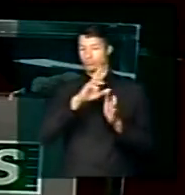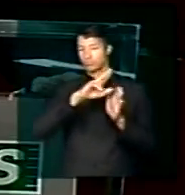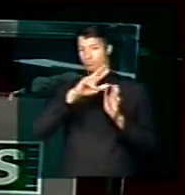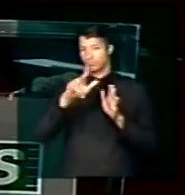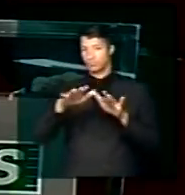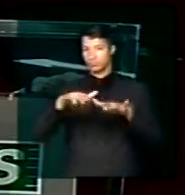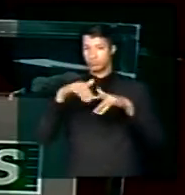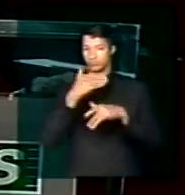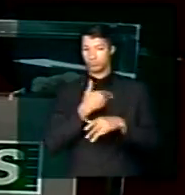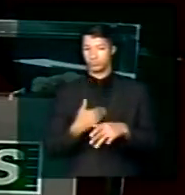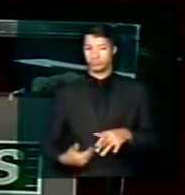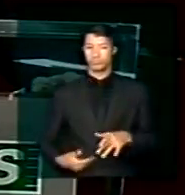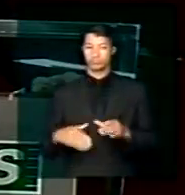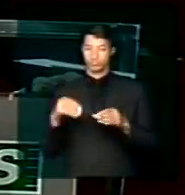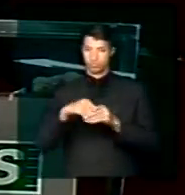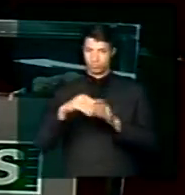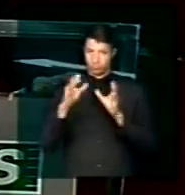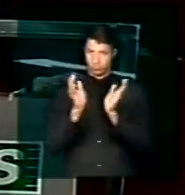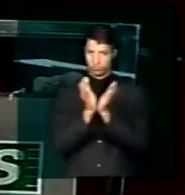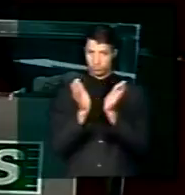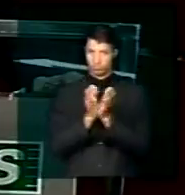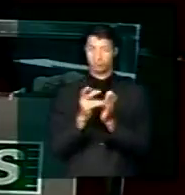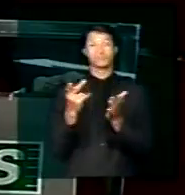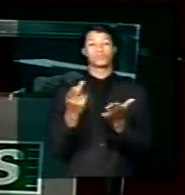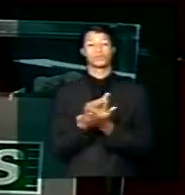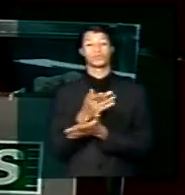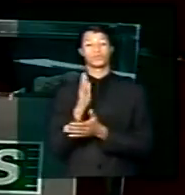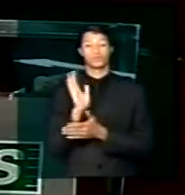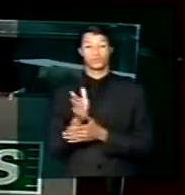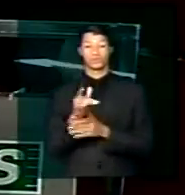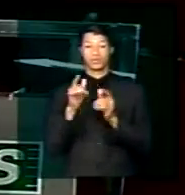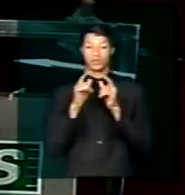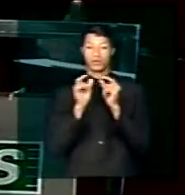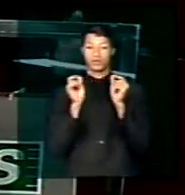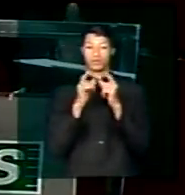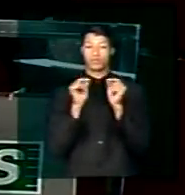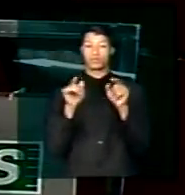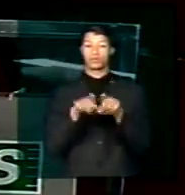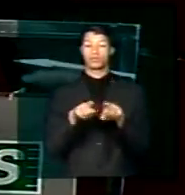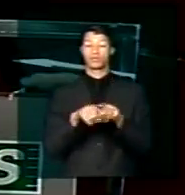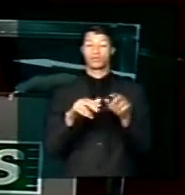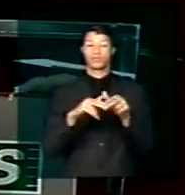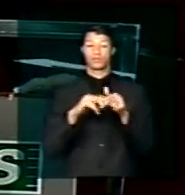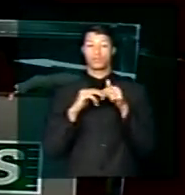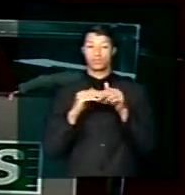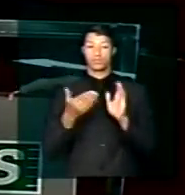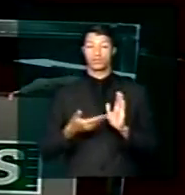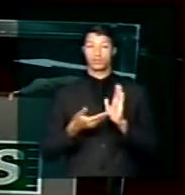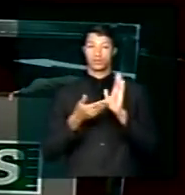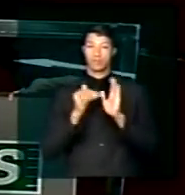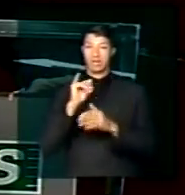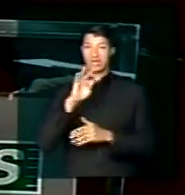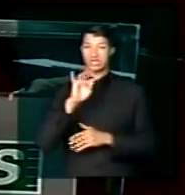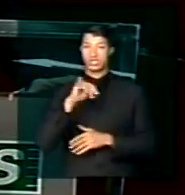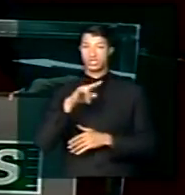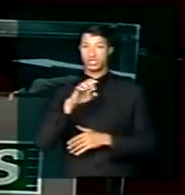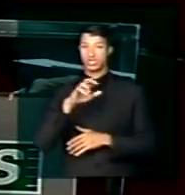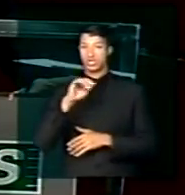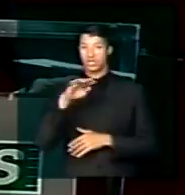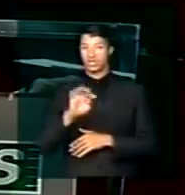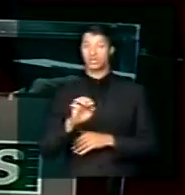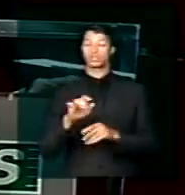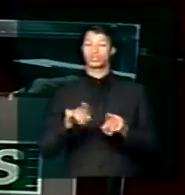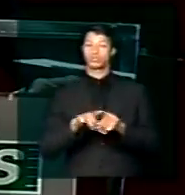diversas audiências públicas na comissão, que estão acontecendo em Brasília e através da Câmara Itinerante. A